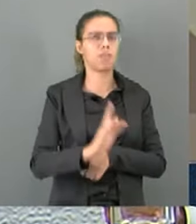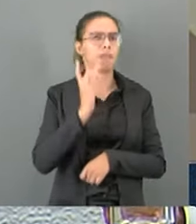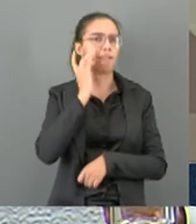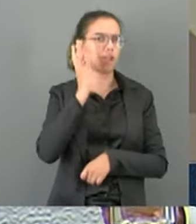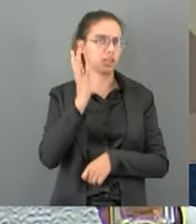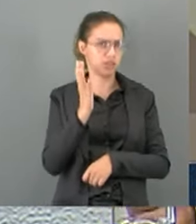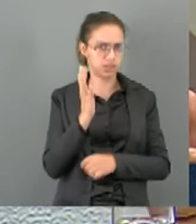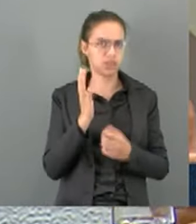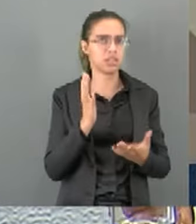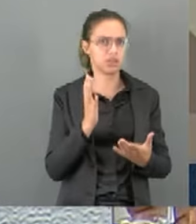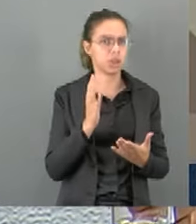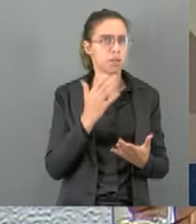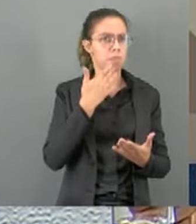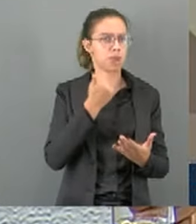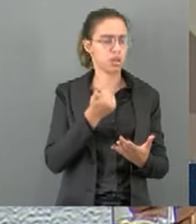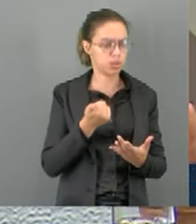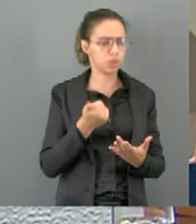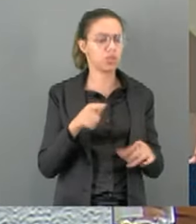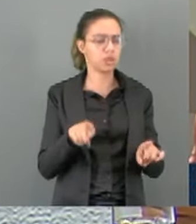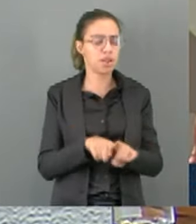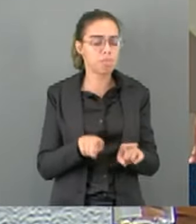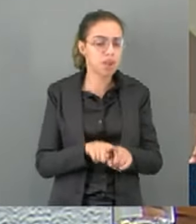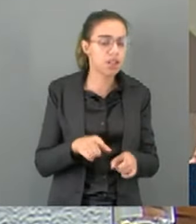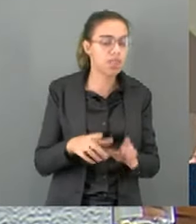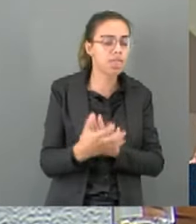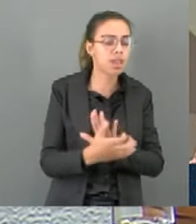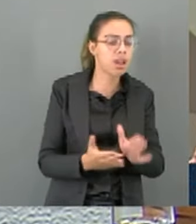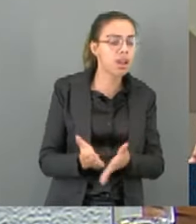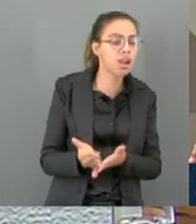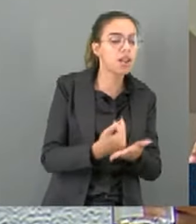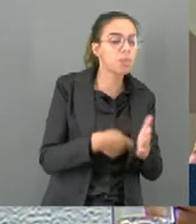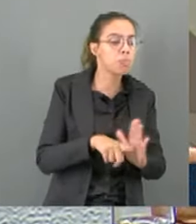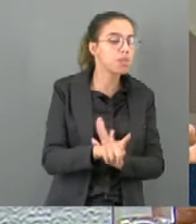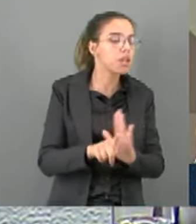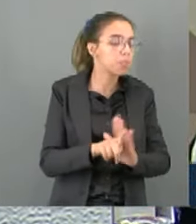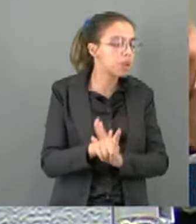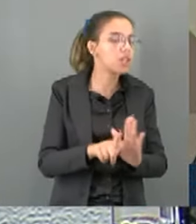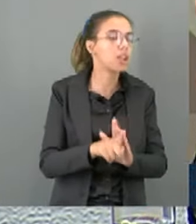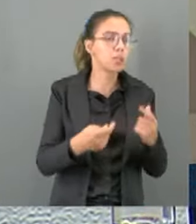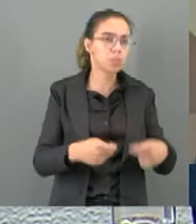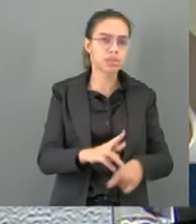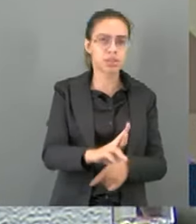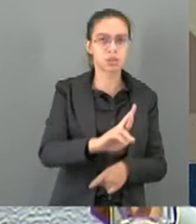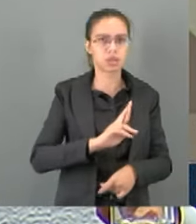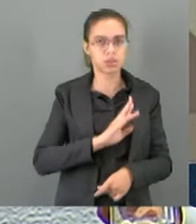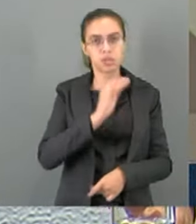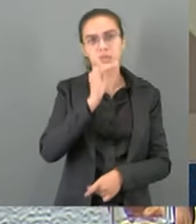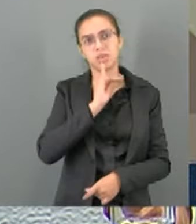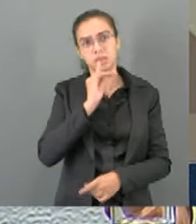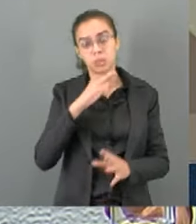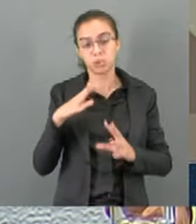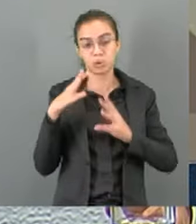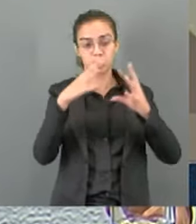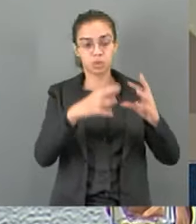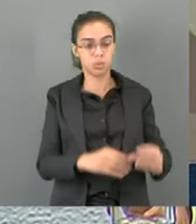essa interlocução e na obtenção de dados junto a eles, certo? Posso citar como exemplo todas as últimas situações